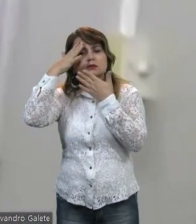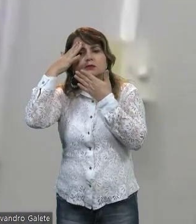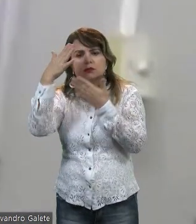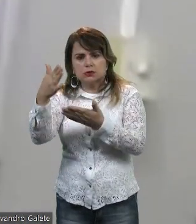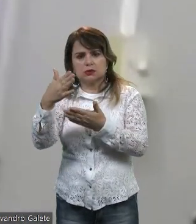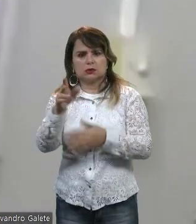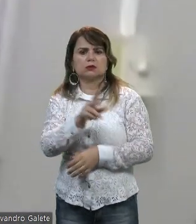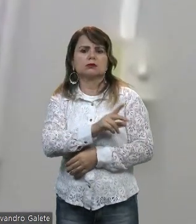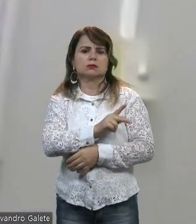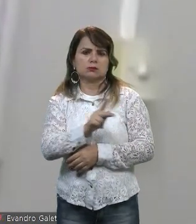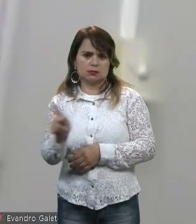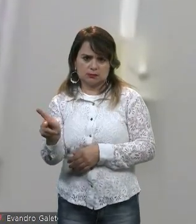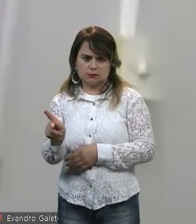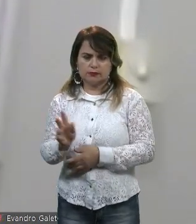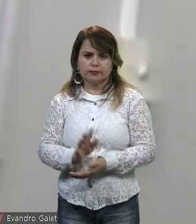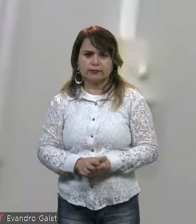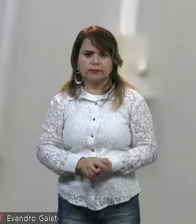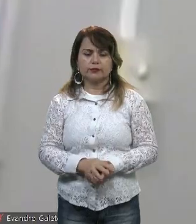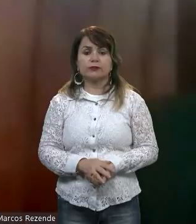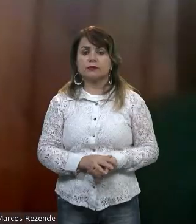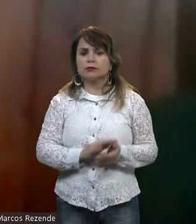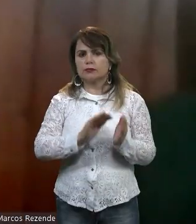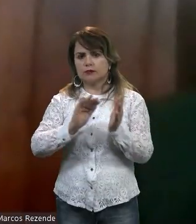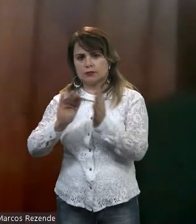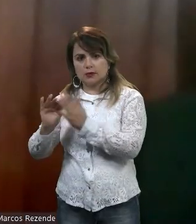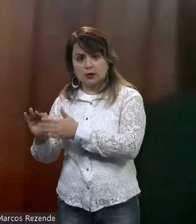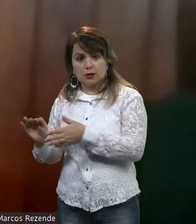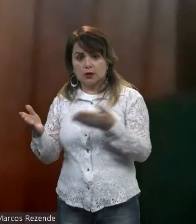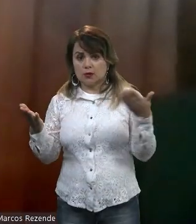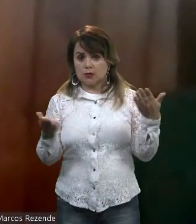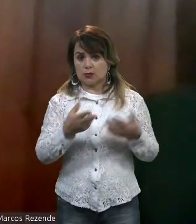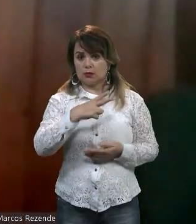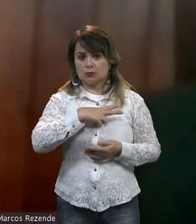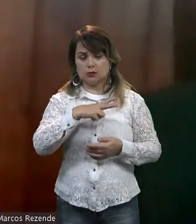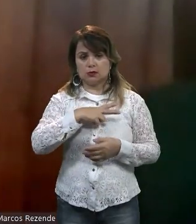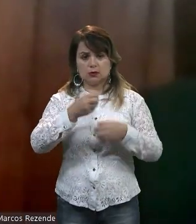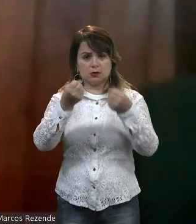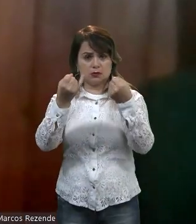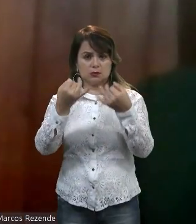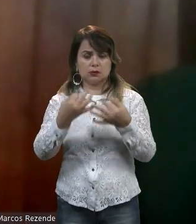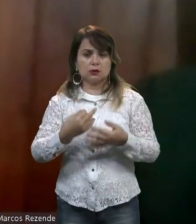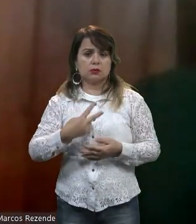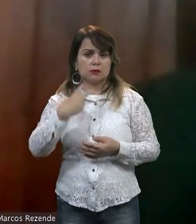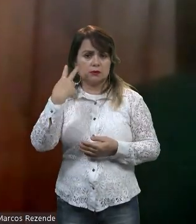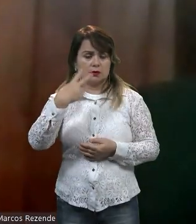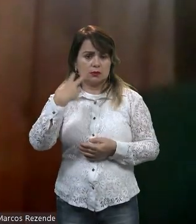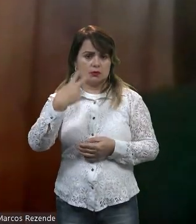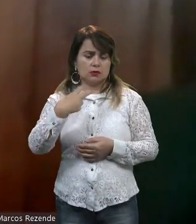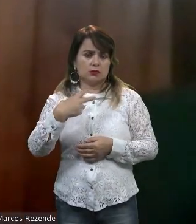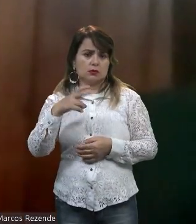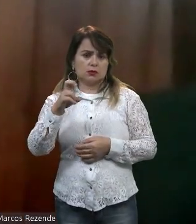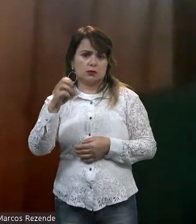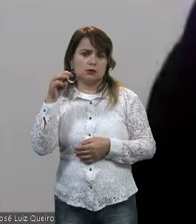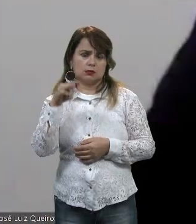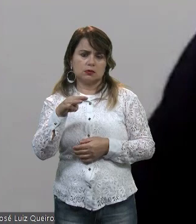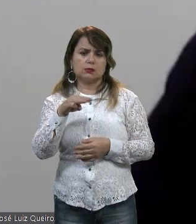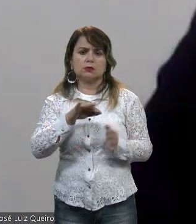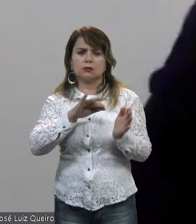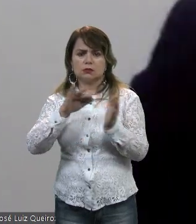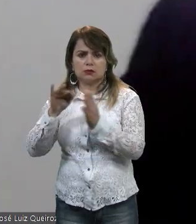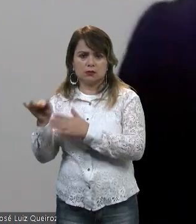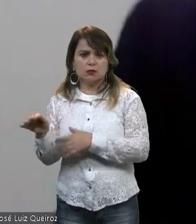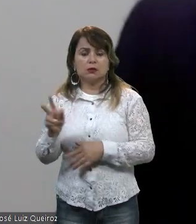senhor presidente. Minhas explicações pessoais, vereador José Luiz Queiroz, que dispõe de 5 minutos. Senhor